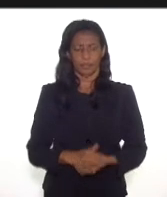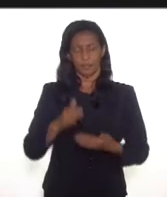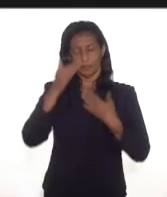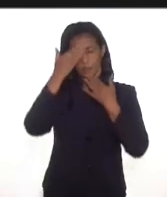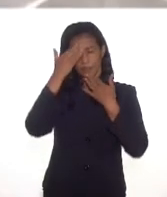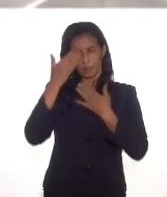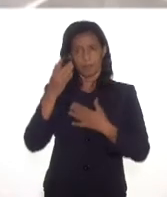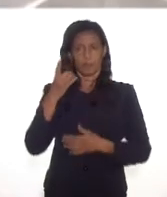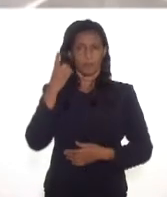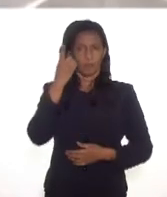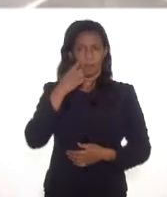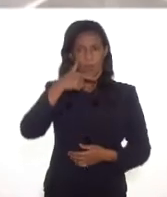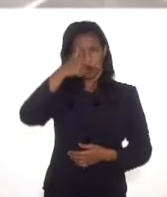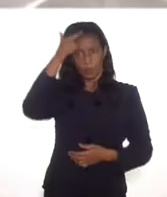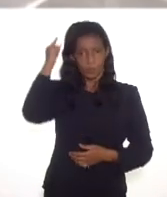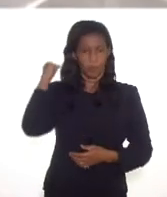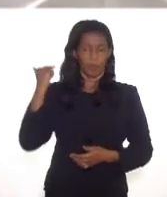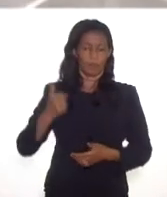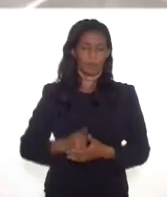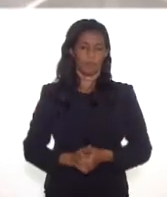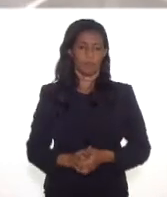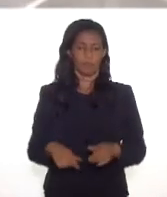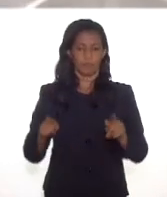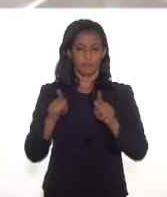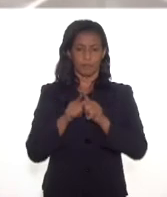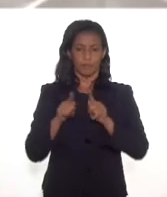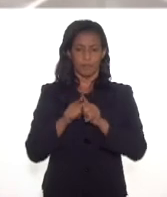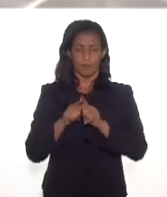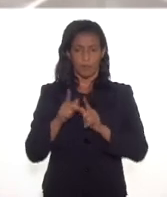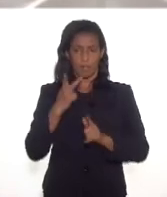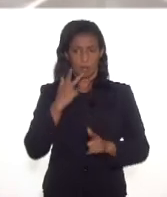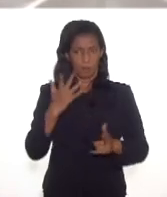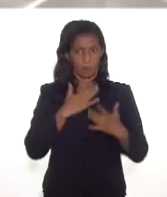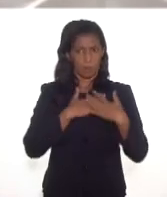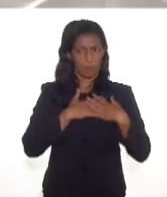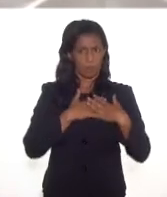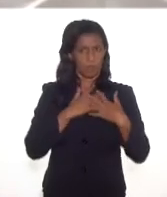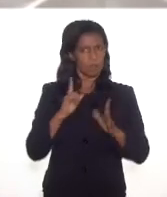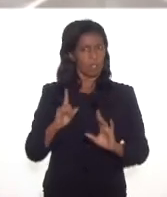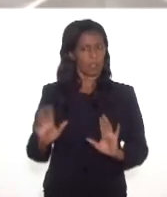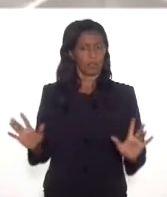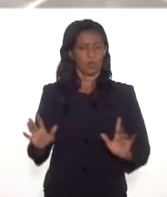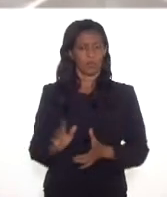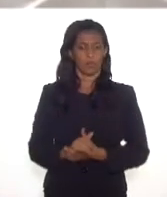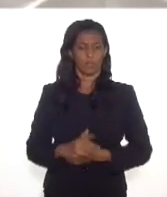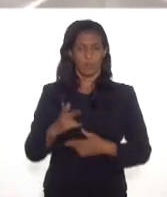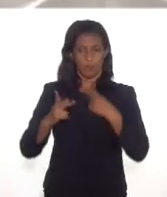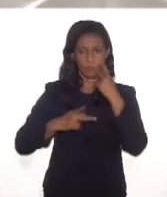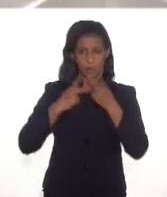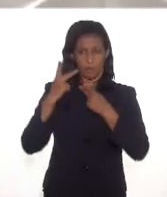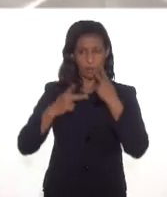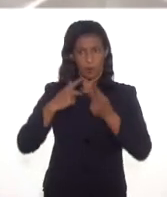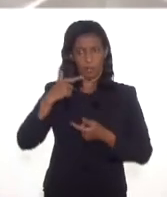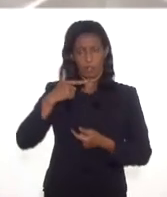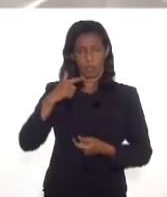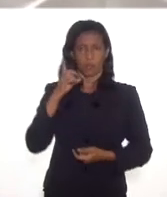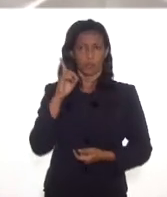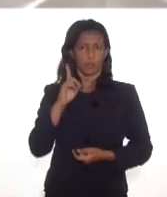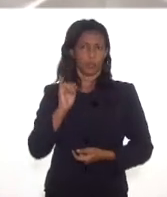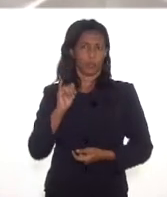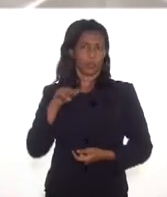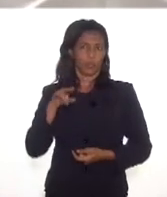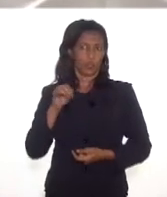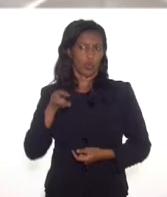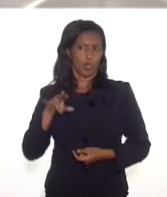Agradecendo ao deputado Luiz Paulo, também fazer aqui minha solidariedade, não só na fala do deputado Dionísio